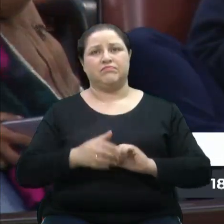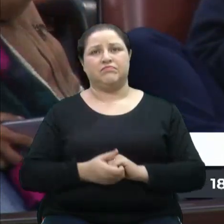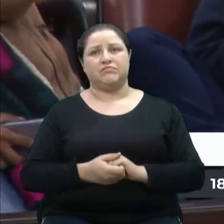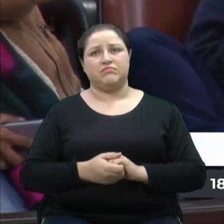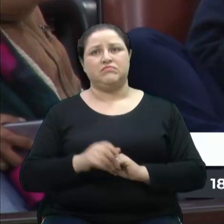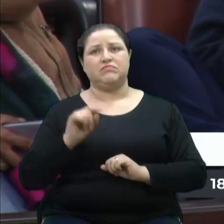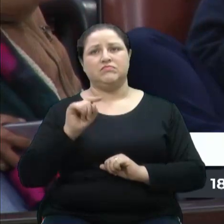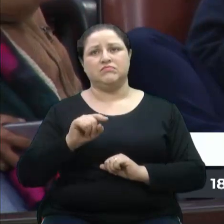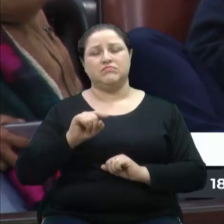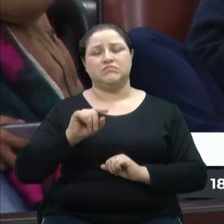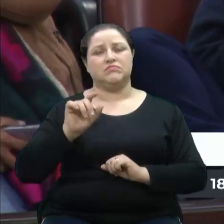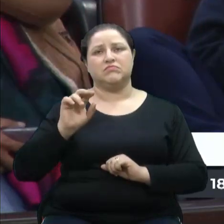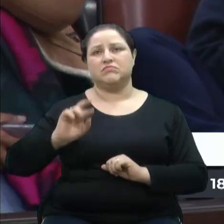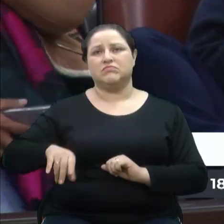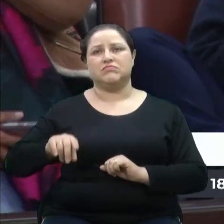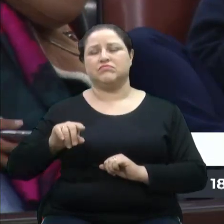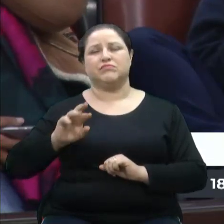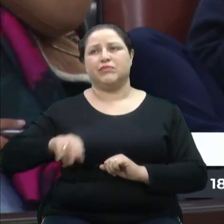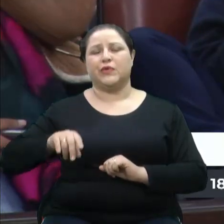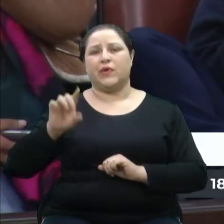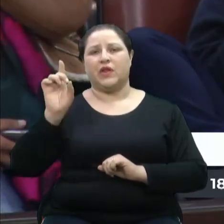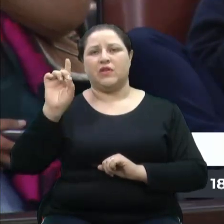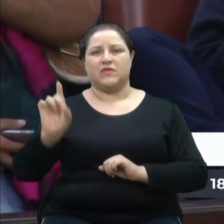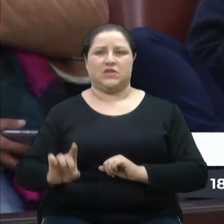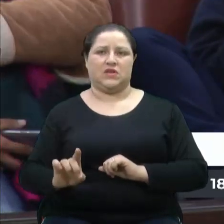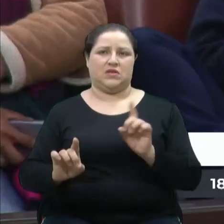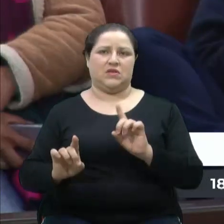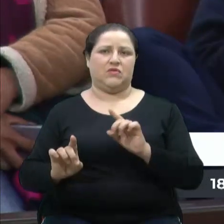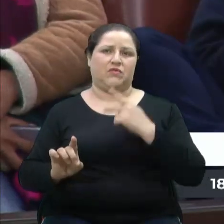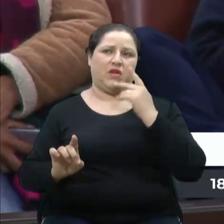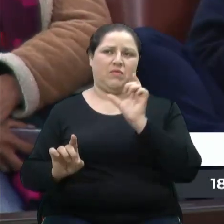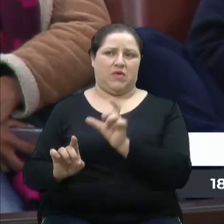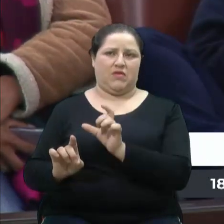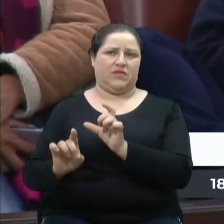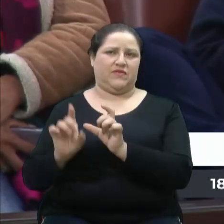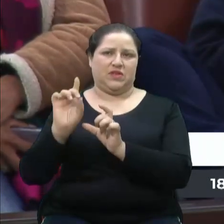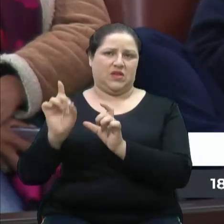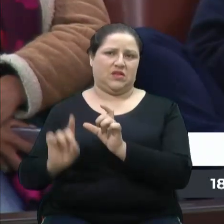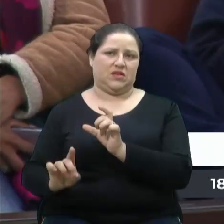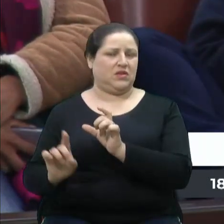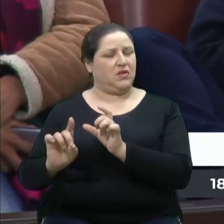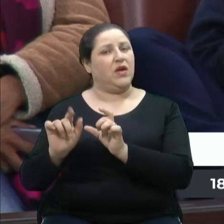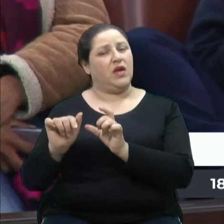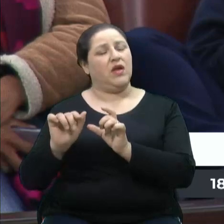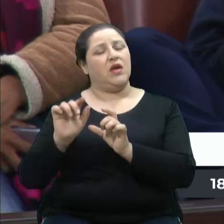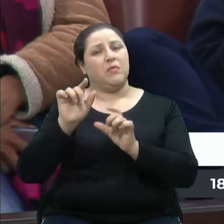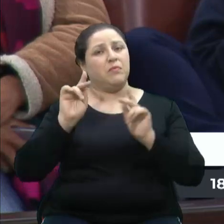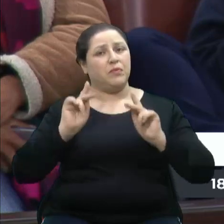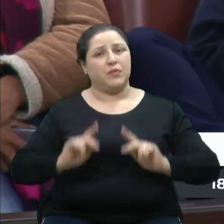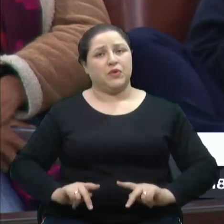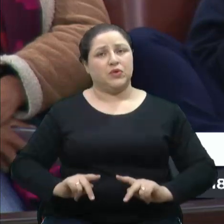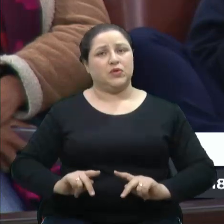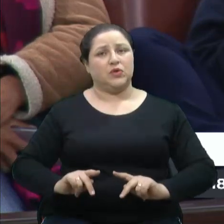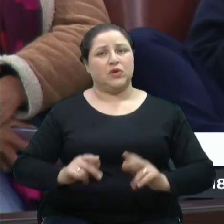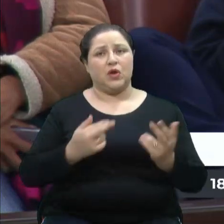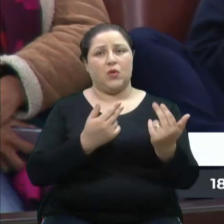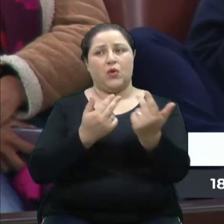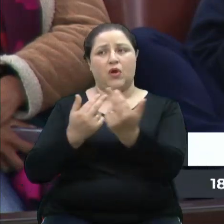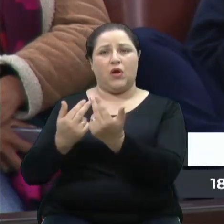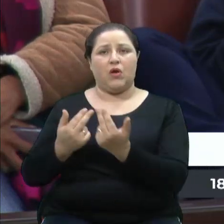essa não podemos dizer uma deficiência mas que são pessoas comuns por mais que tenham